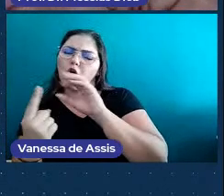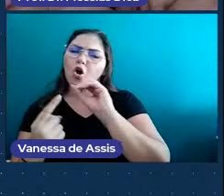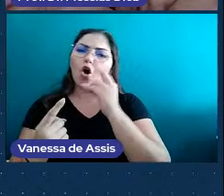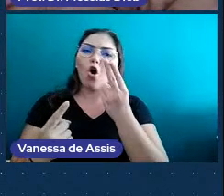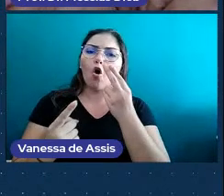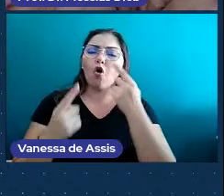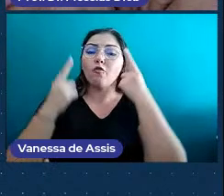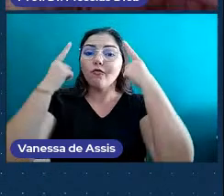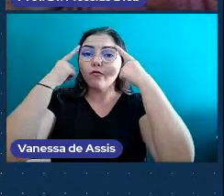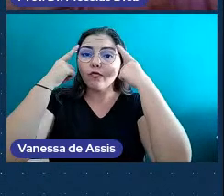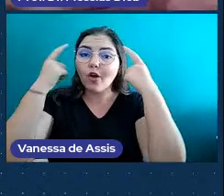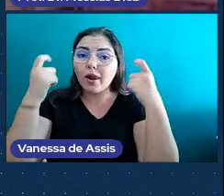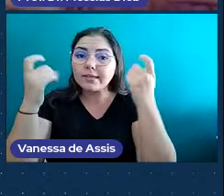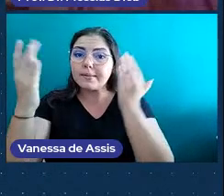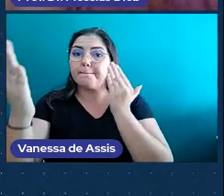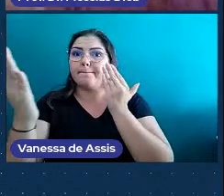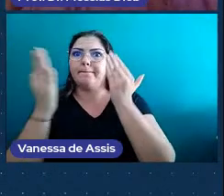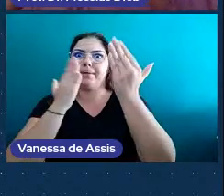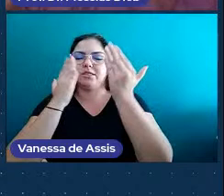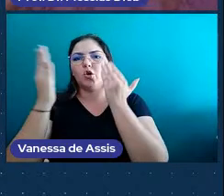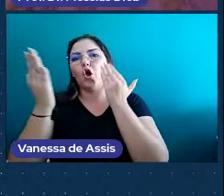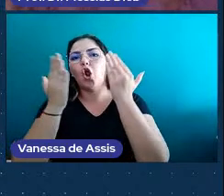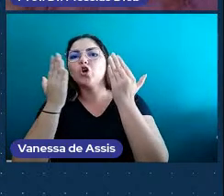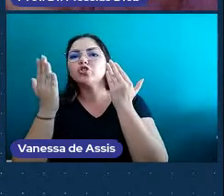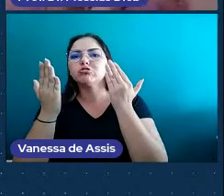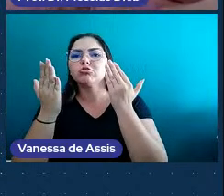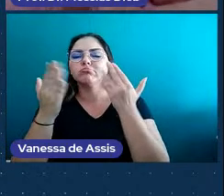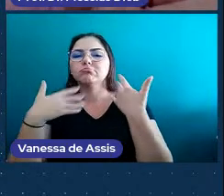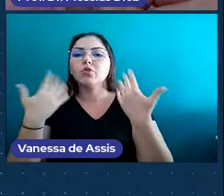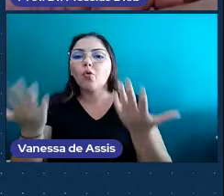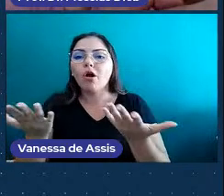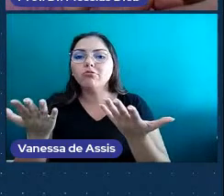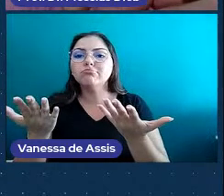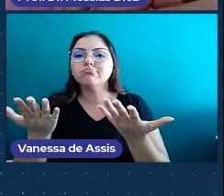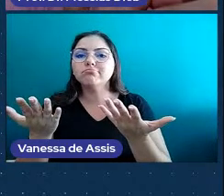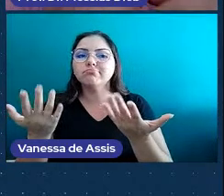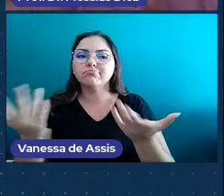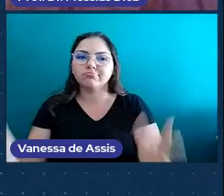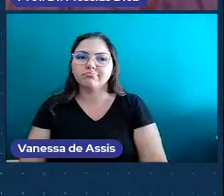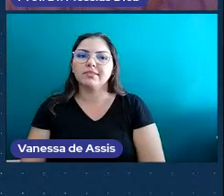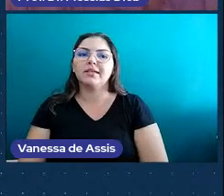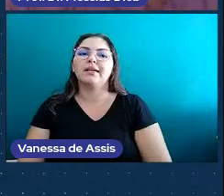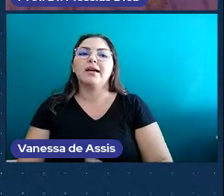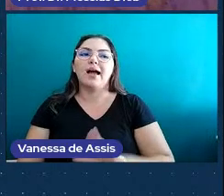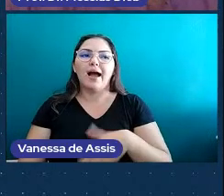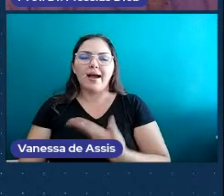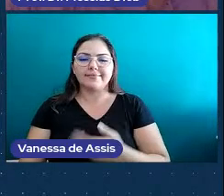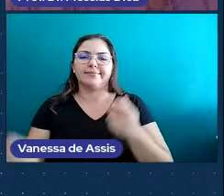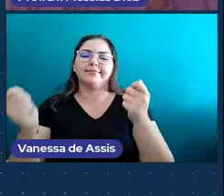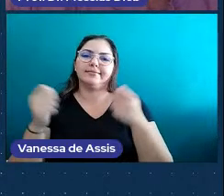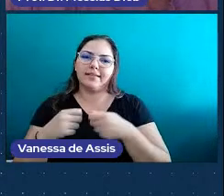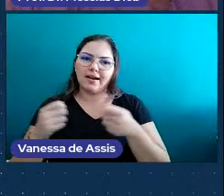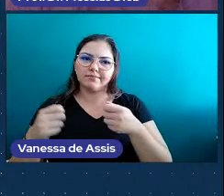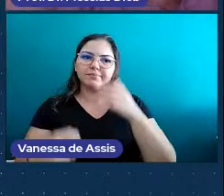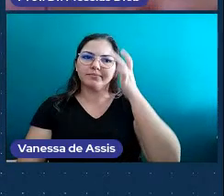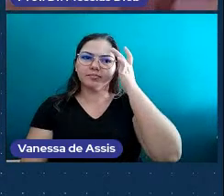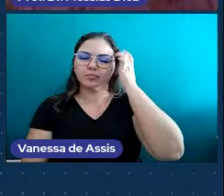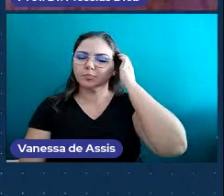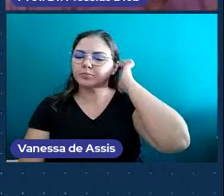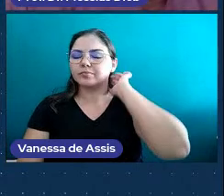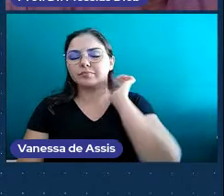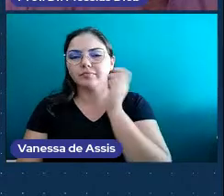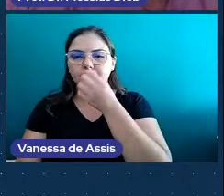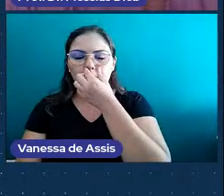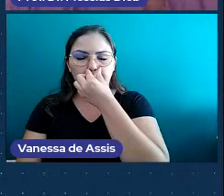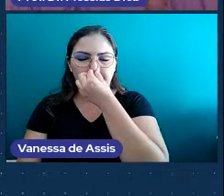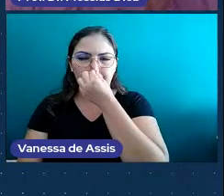de violência? Então, isso é uma outra possibilidade de eu ainda delimitar mais ainda. Eu posso também deixar em aberto e ver quais são os